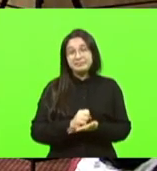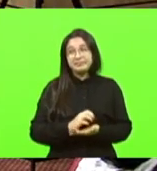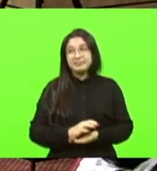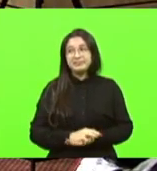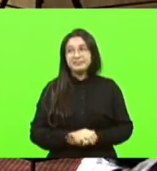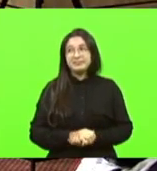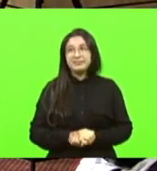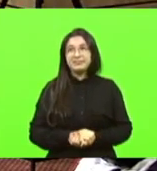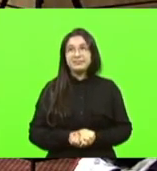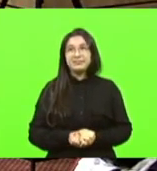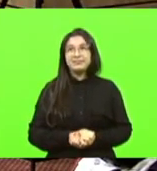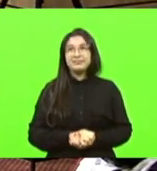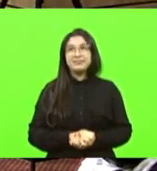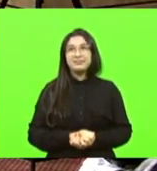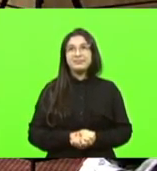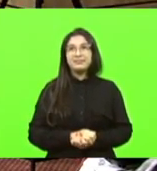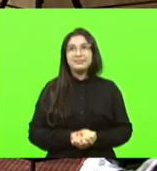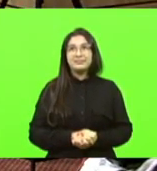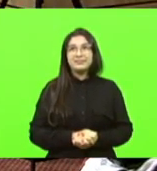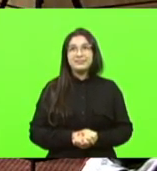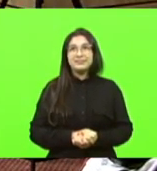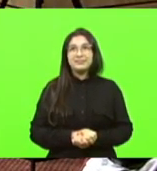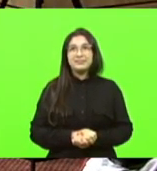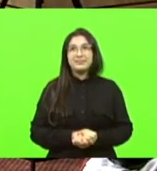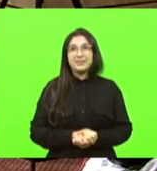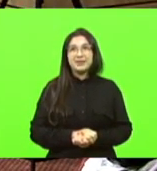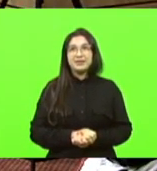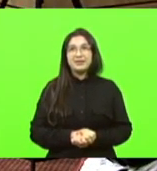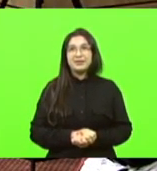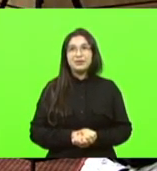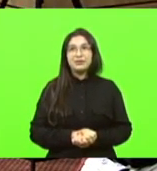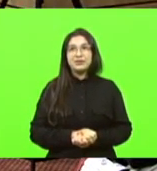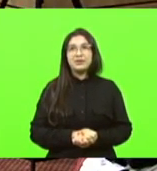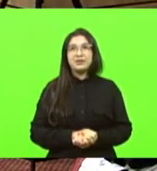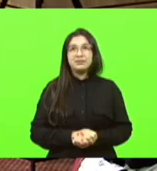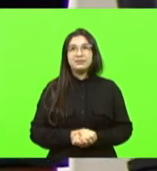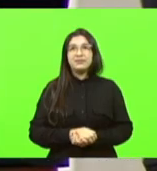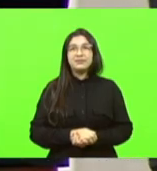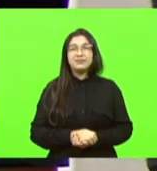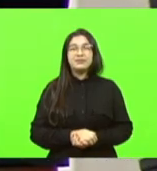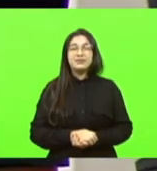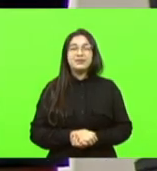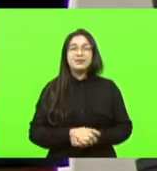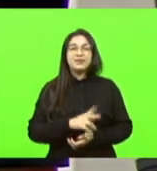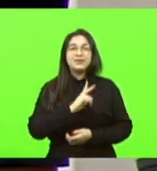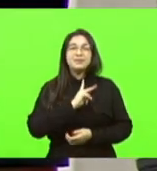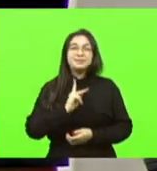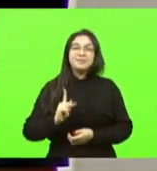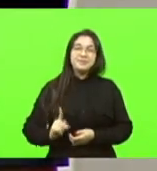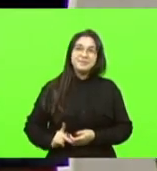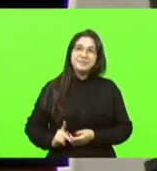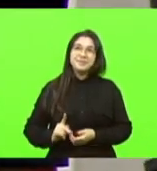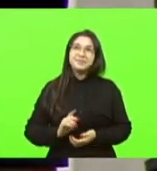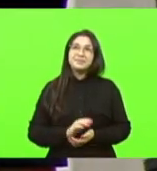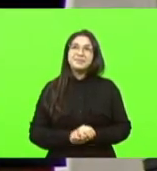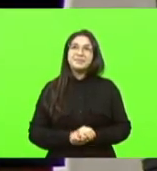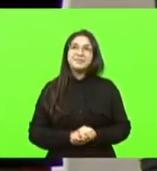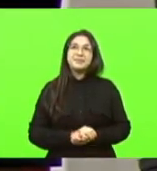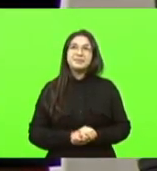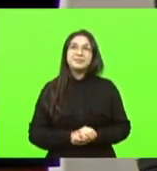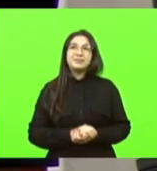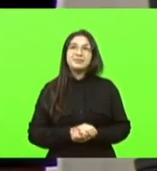paciência estava escrito deitados senhor presidentes a nossa